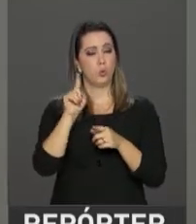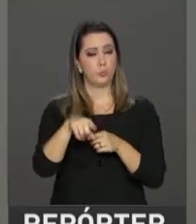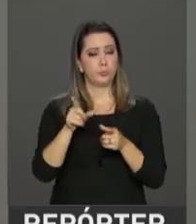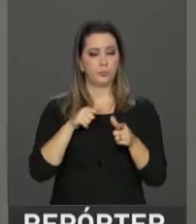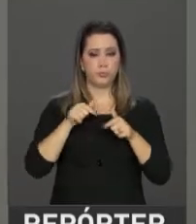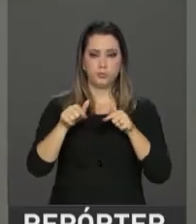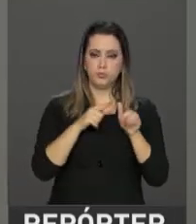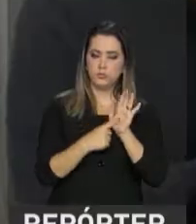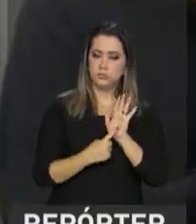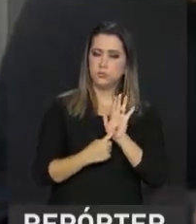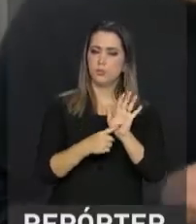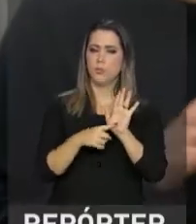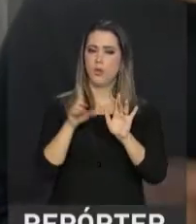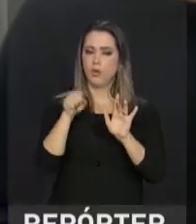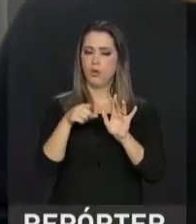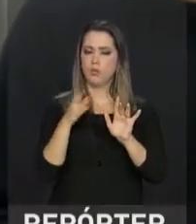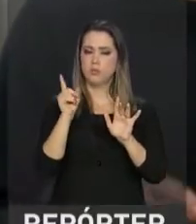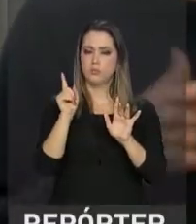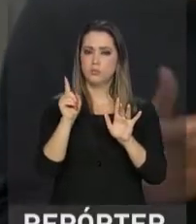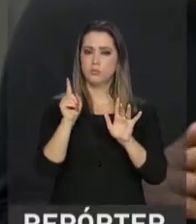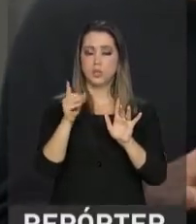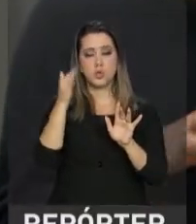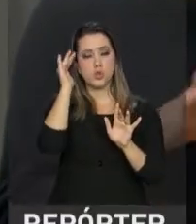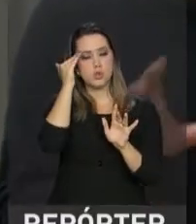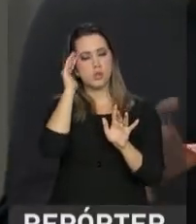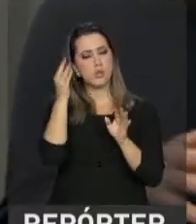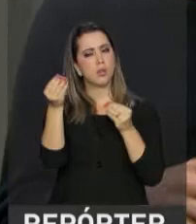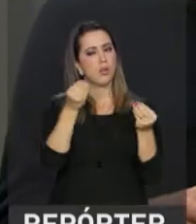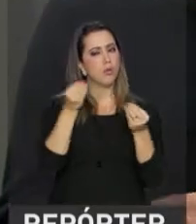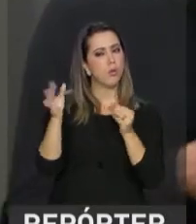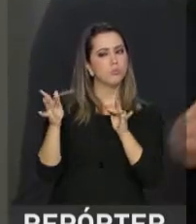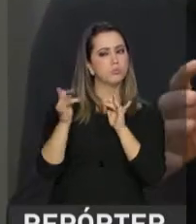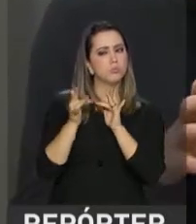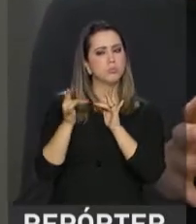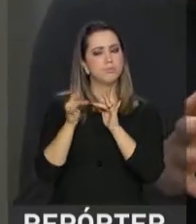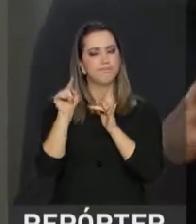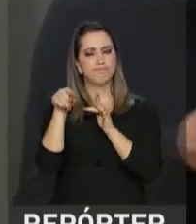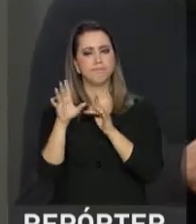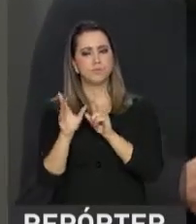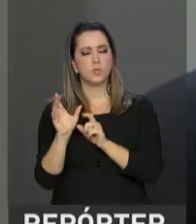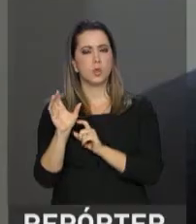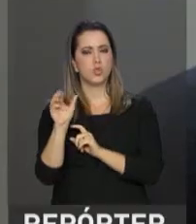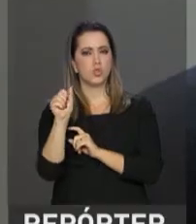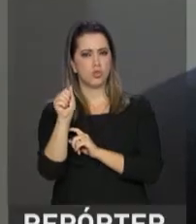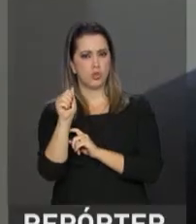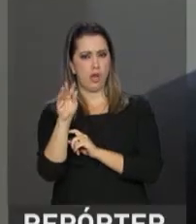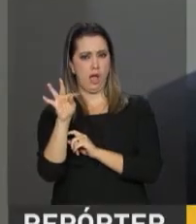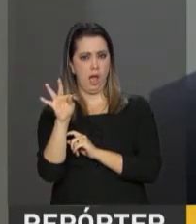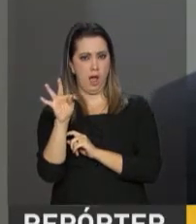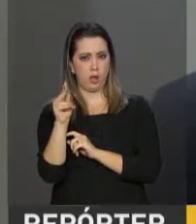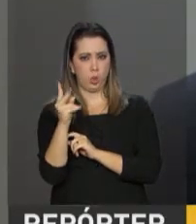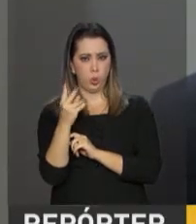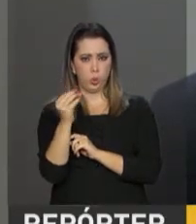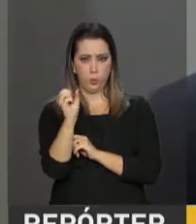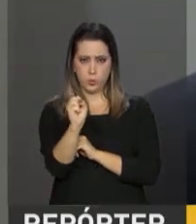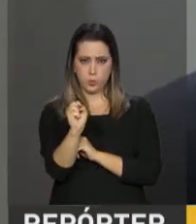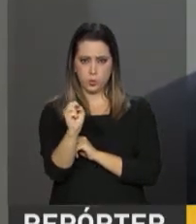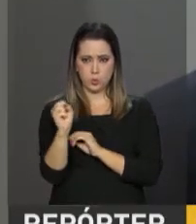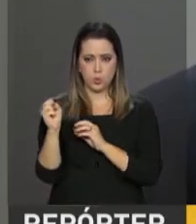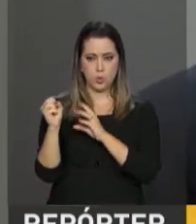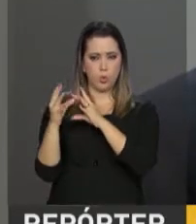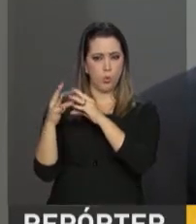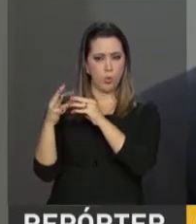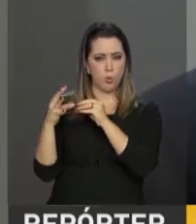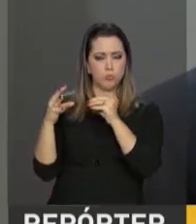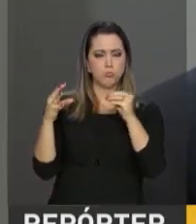Estruturas Equívocas, uma forma de entender e se aproximar da obra do mestre. É uma citação da